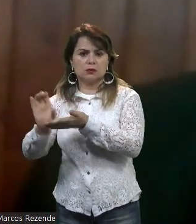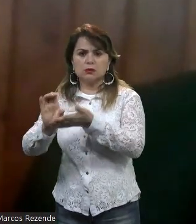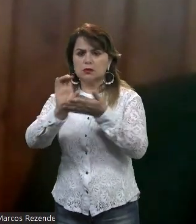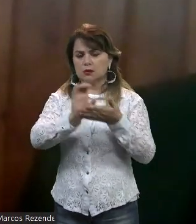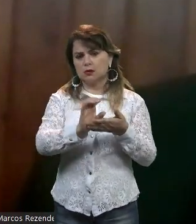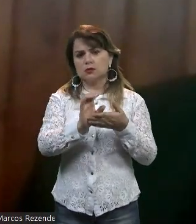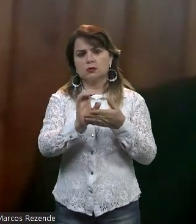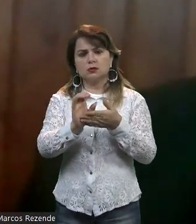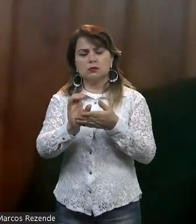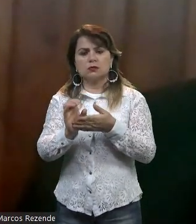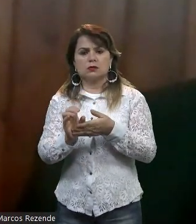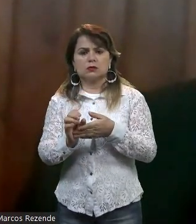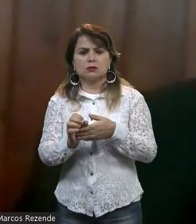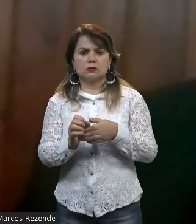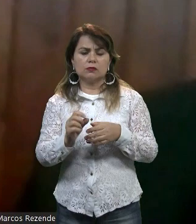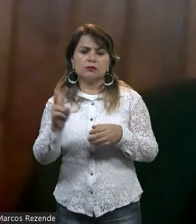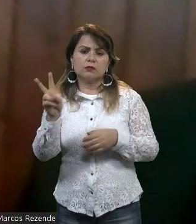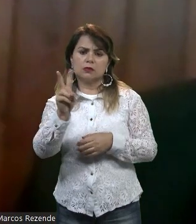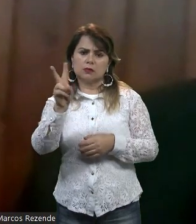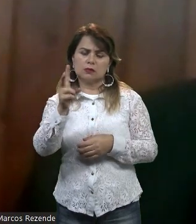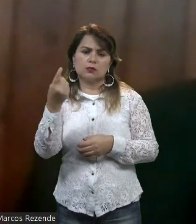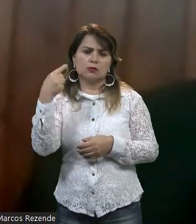orçamento vigente do município no valor de